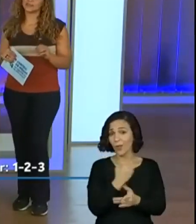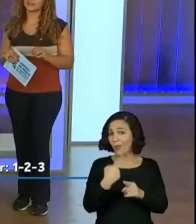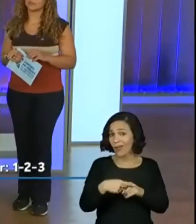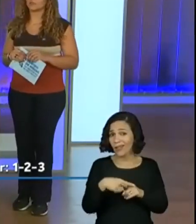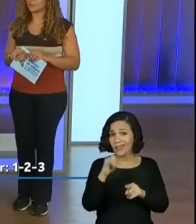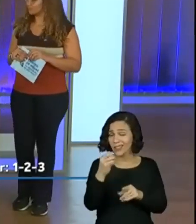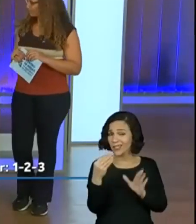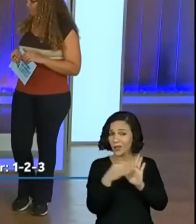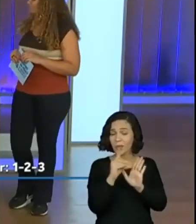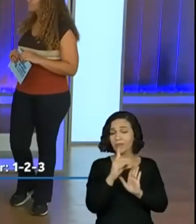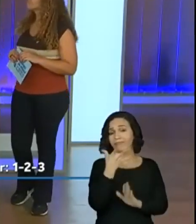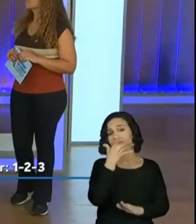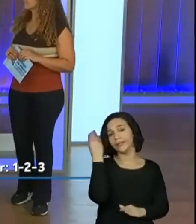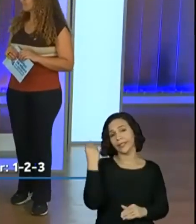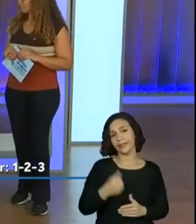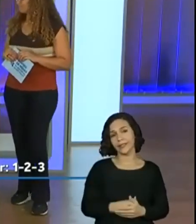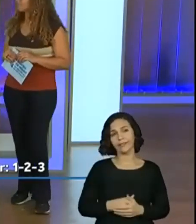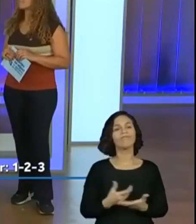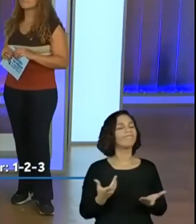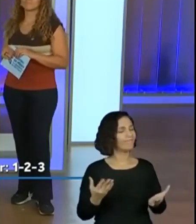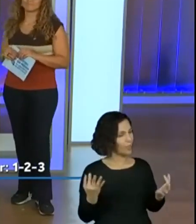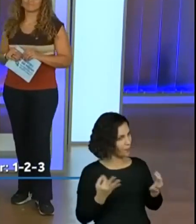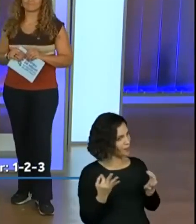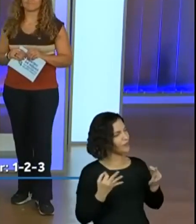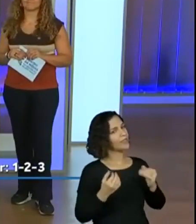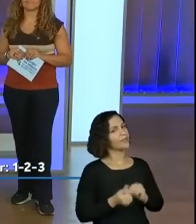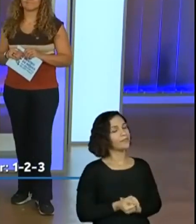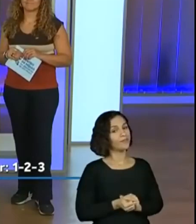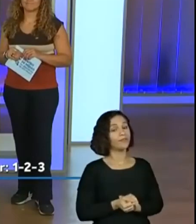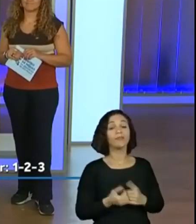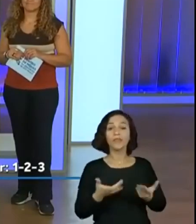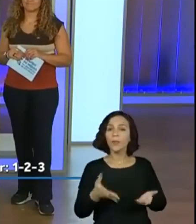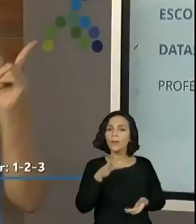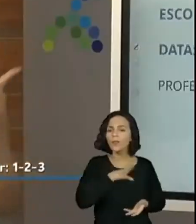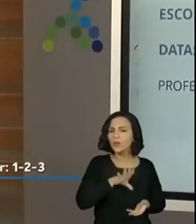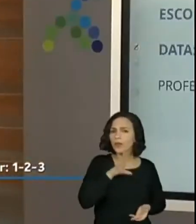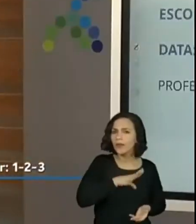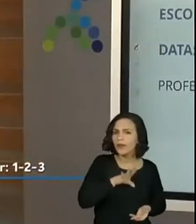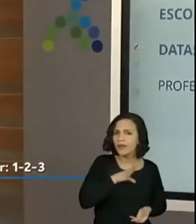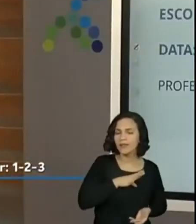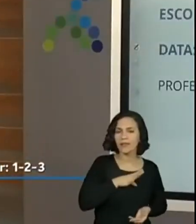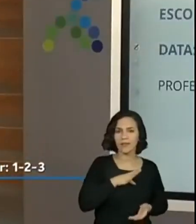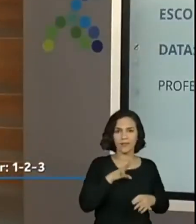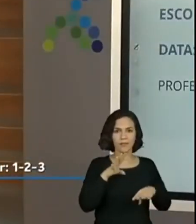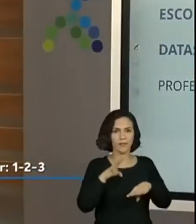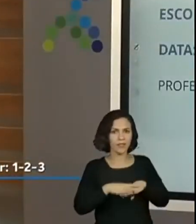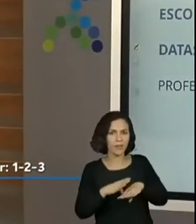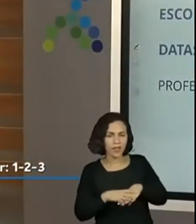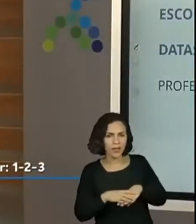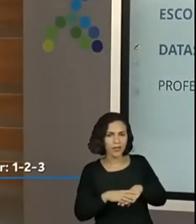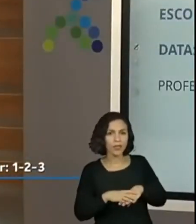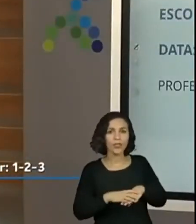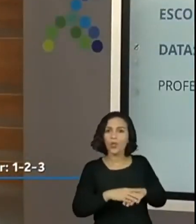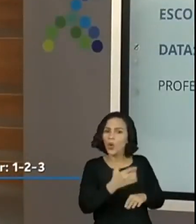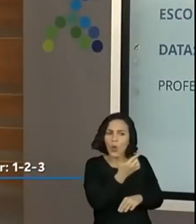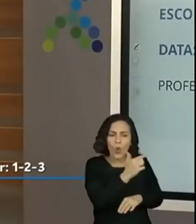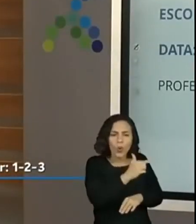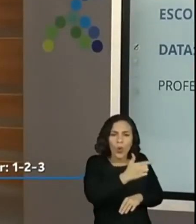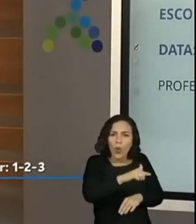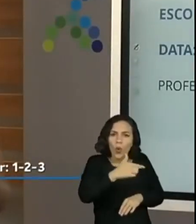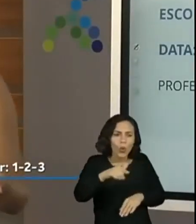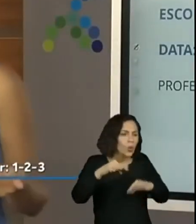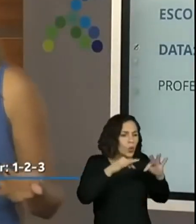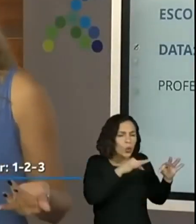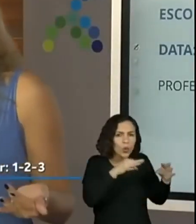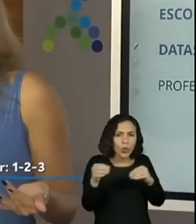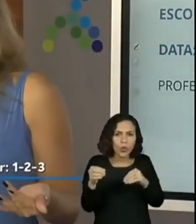registramos, esquecemos. Perfeito. E a língua portuguesa? Matemática, aliás, eu falo que em todas as disciplinas,